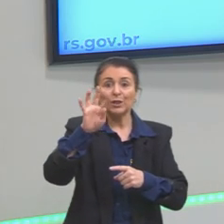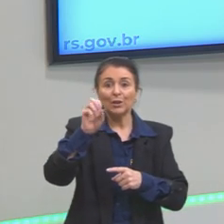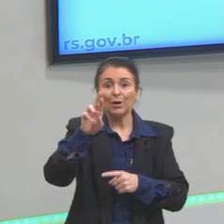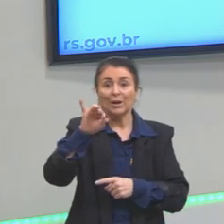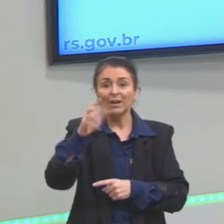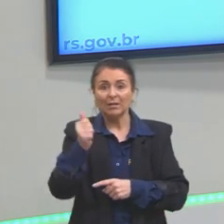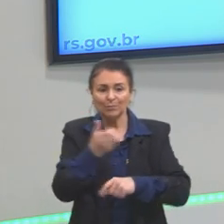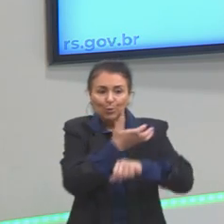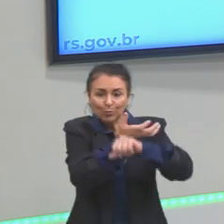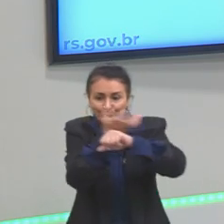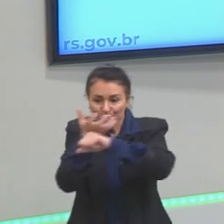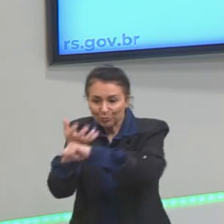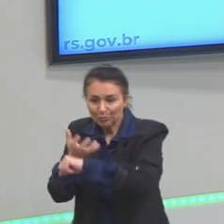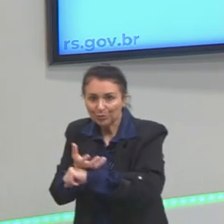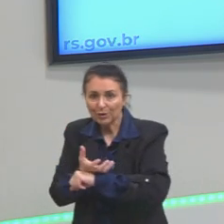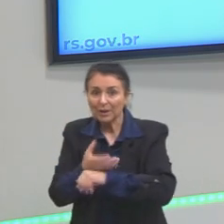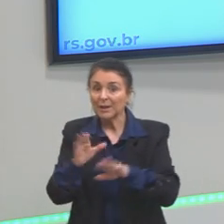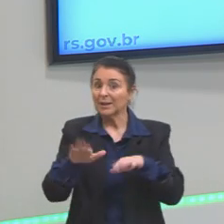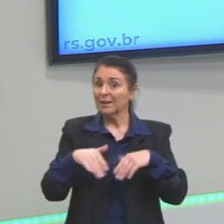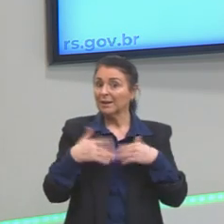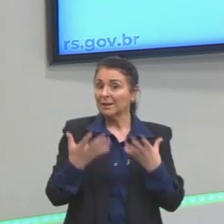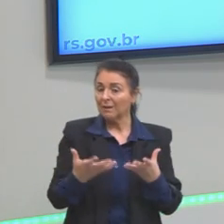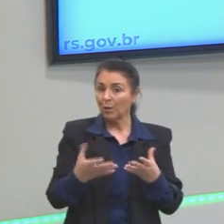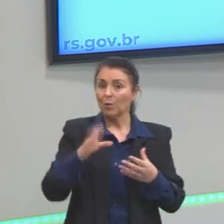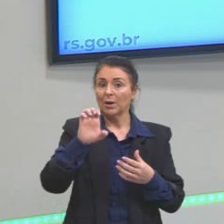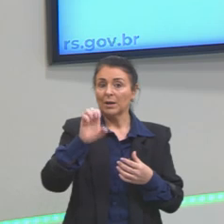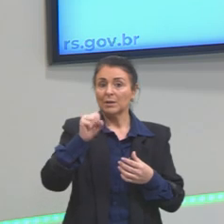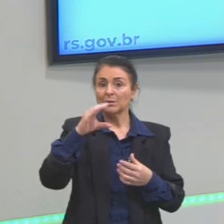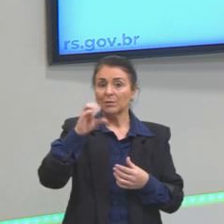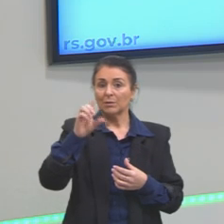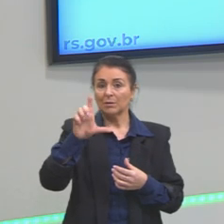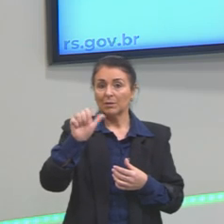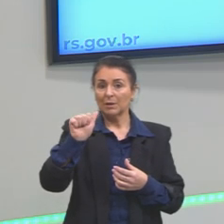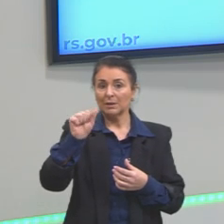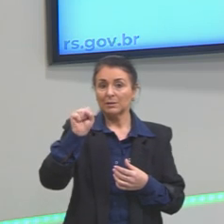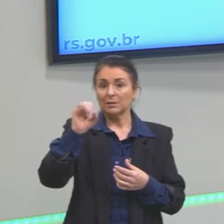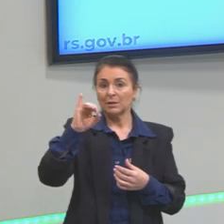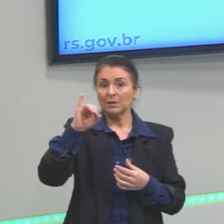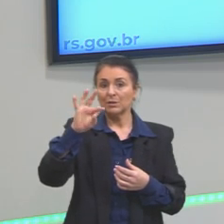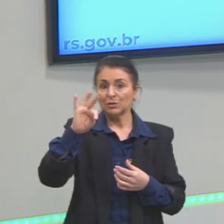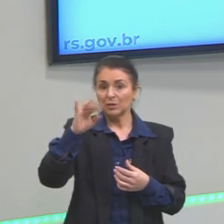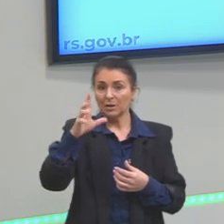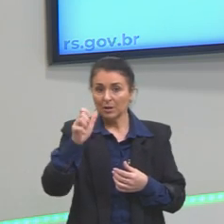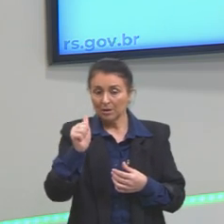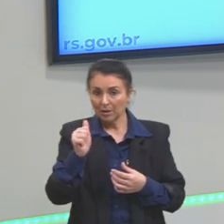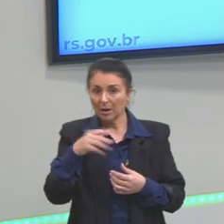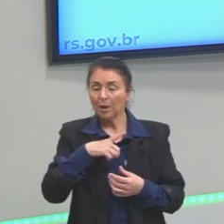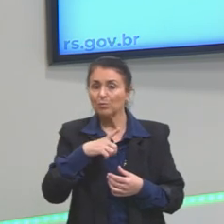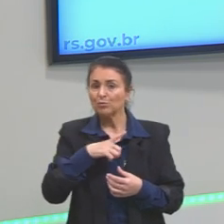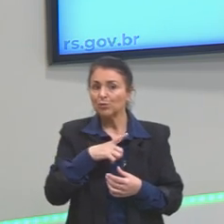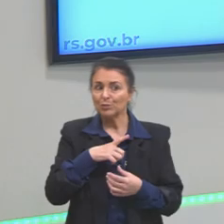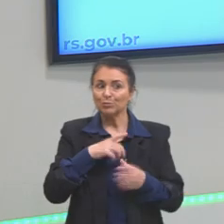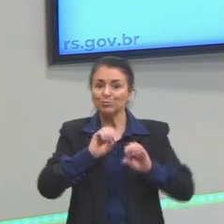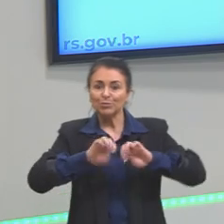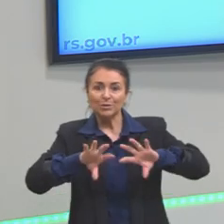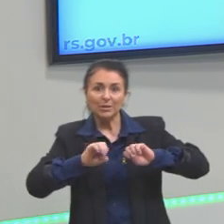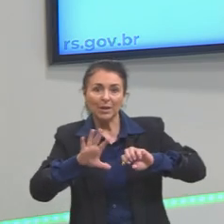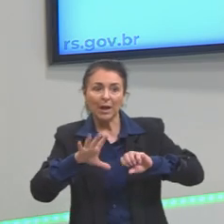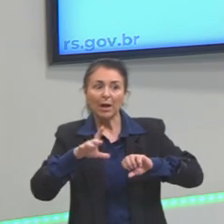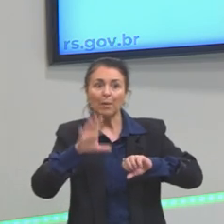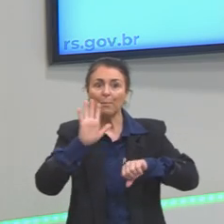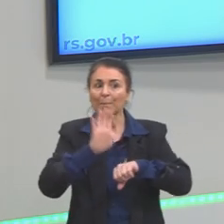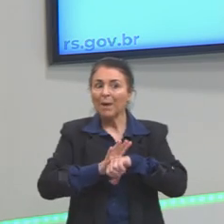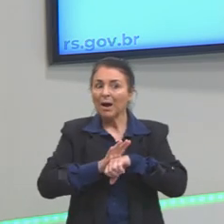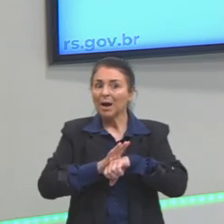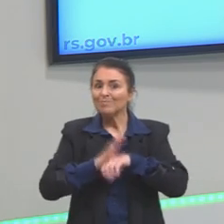então a Escolástica que é uma uma forma de educação mais institucionalizada certo